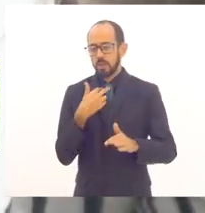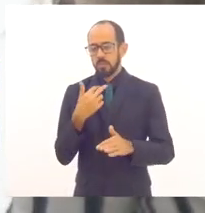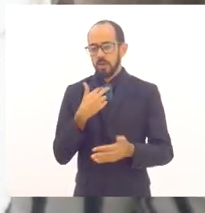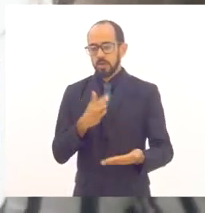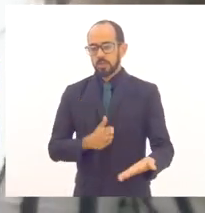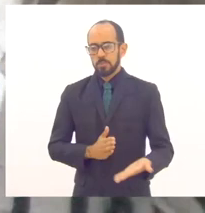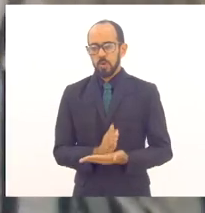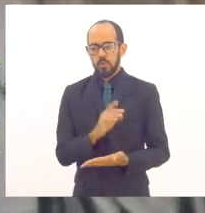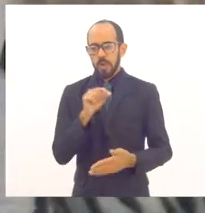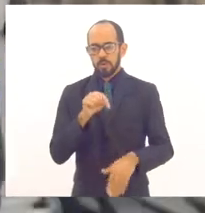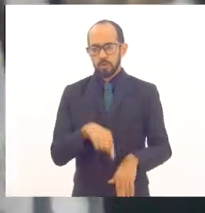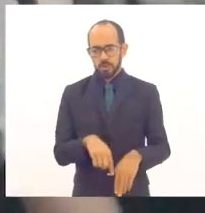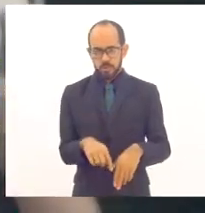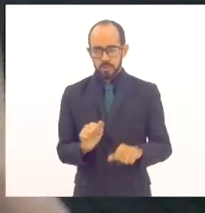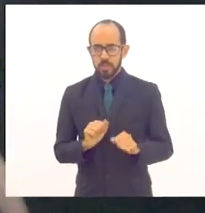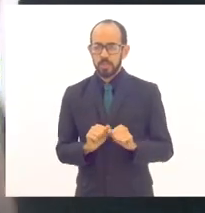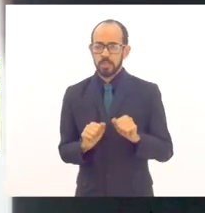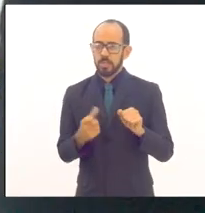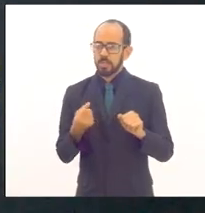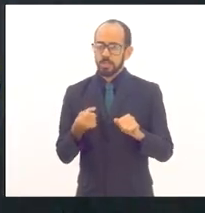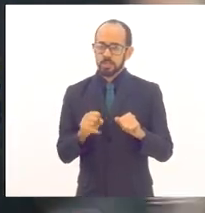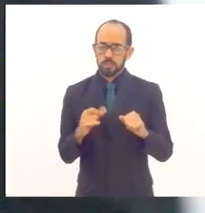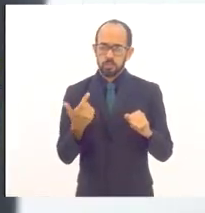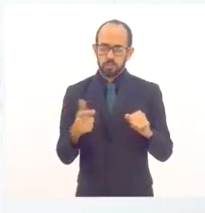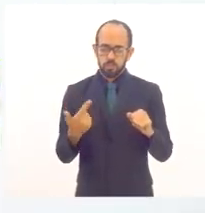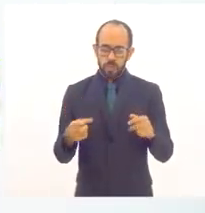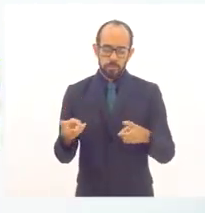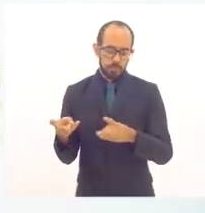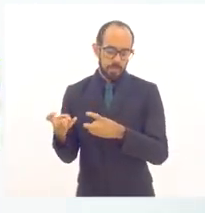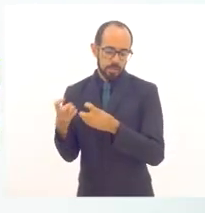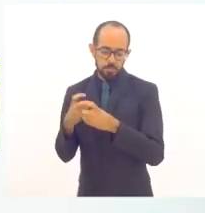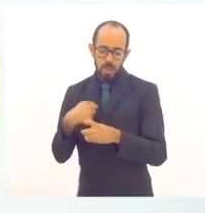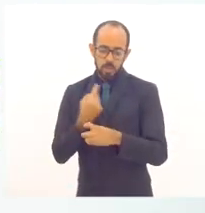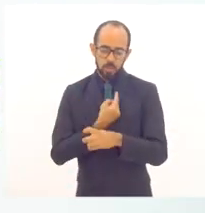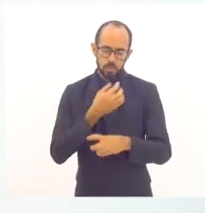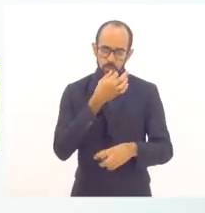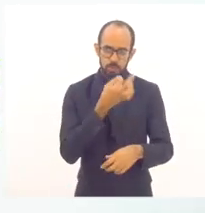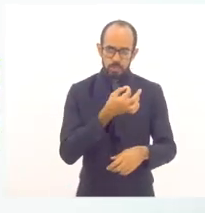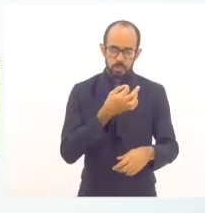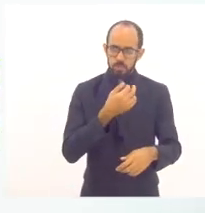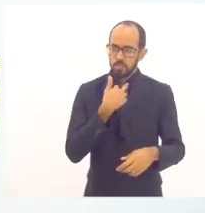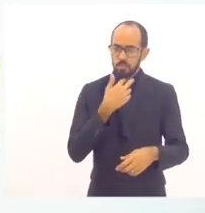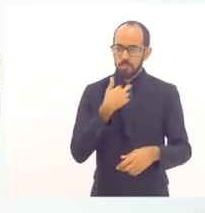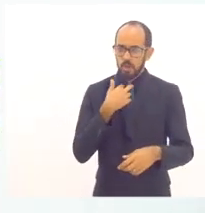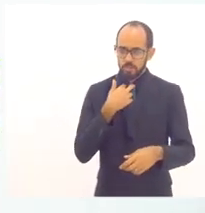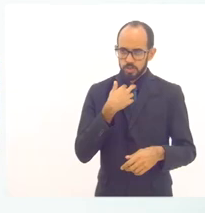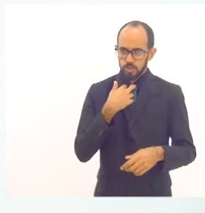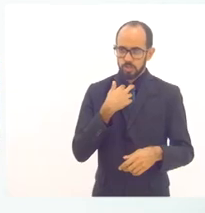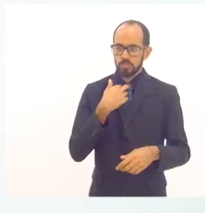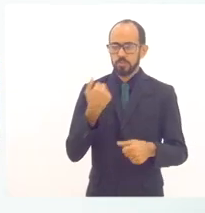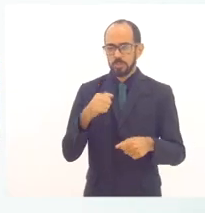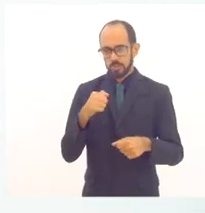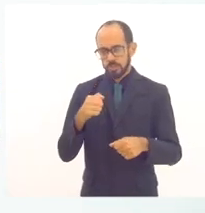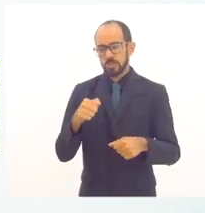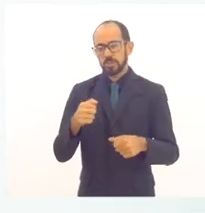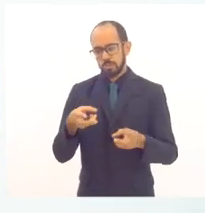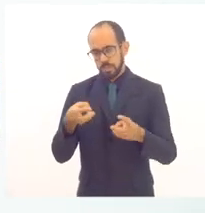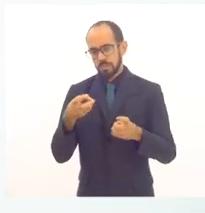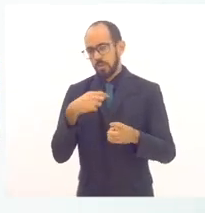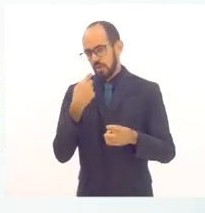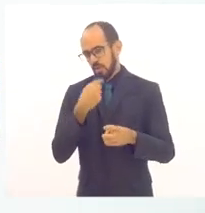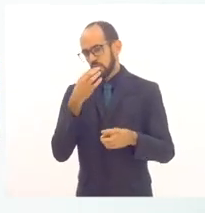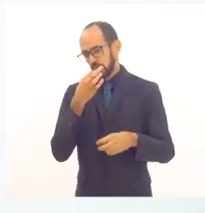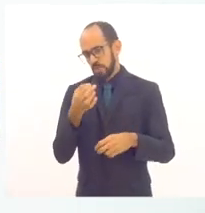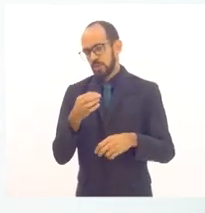autonomia do Poder Legislativo, sem ouvir a sua categoria. Não pode sem ouvir sua categoria. A